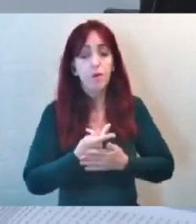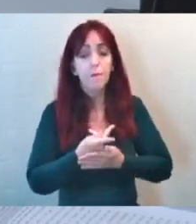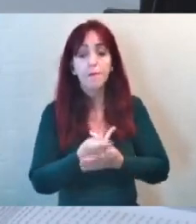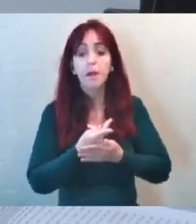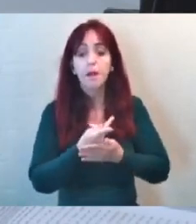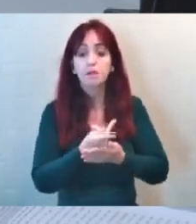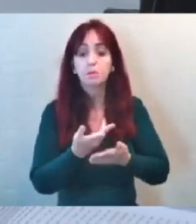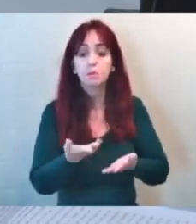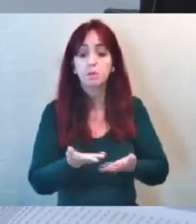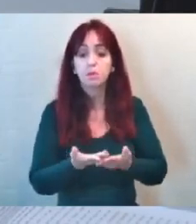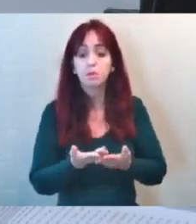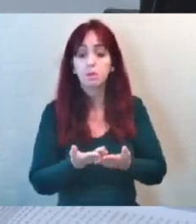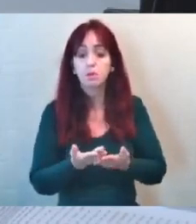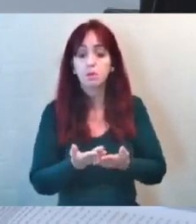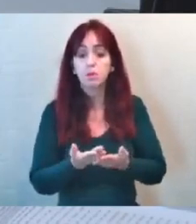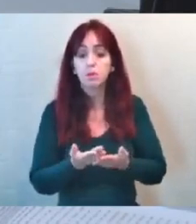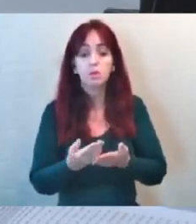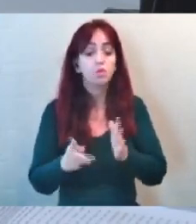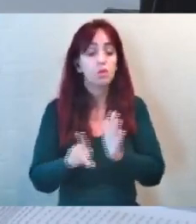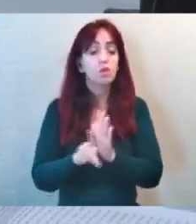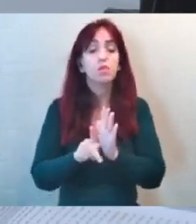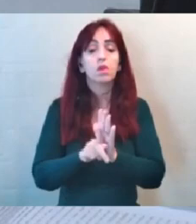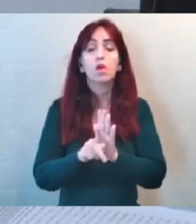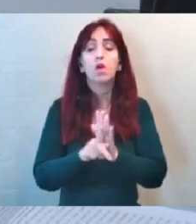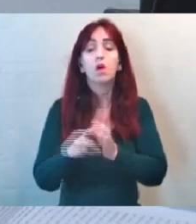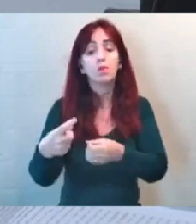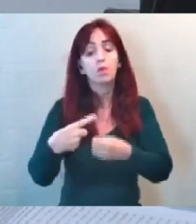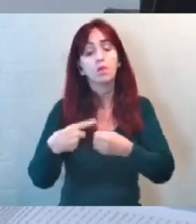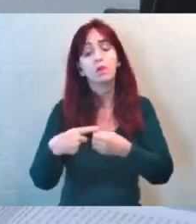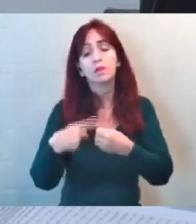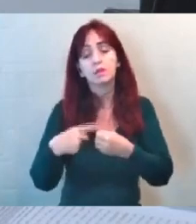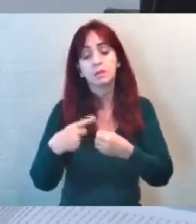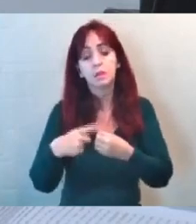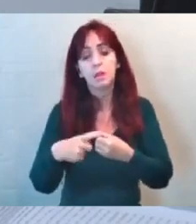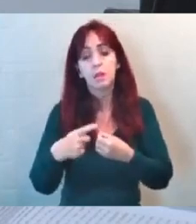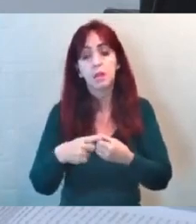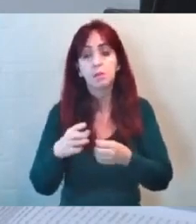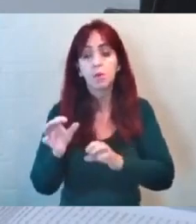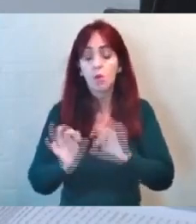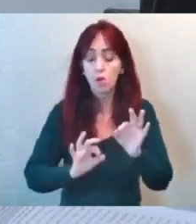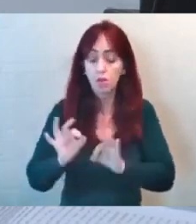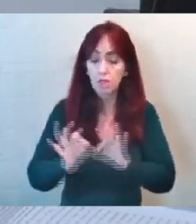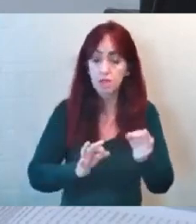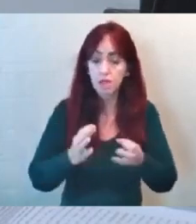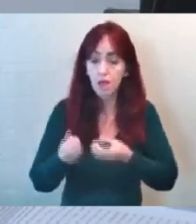município ter determinado como essa devolução seria feita, qual a